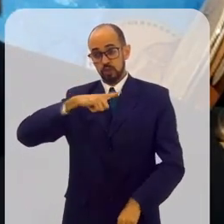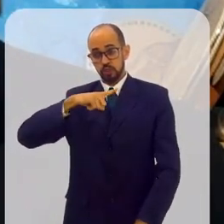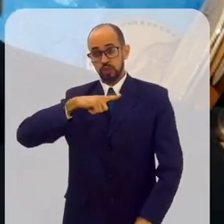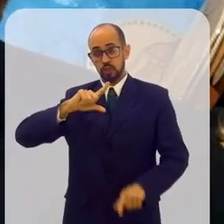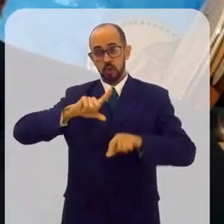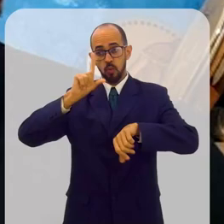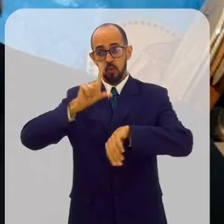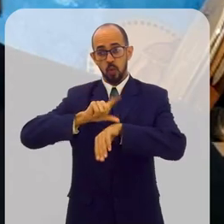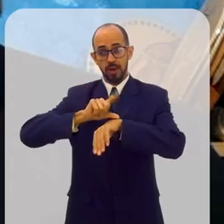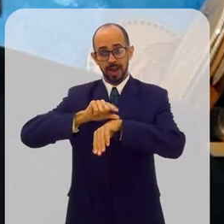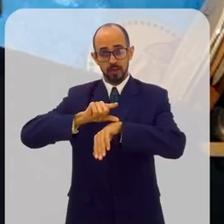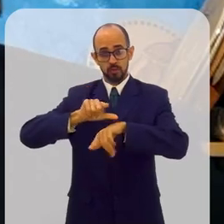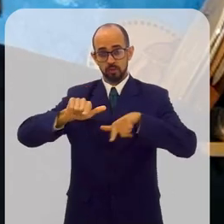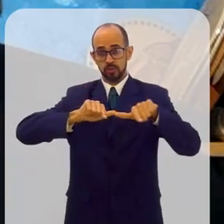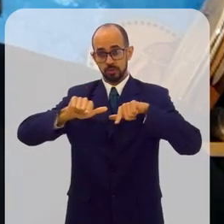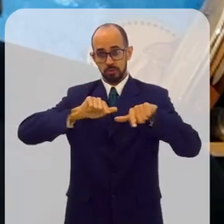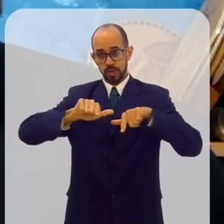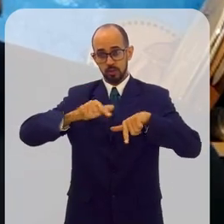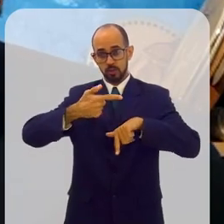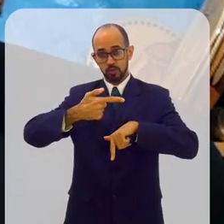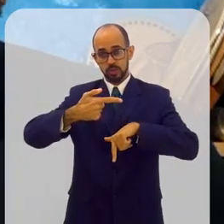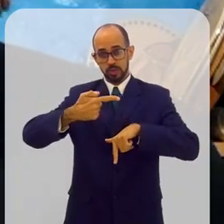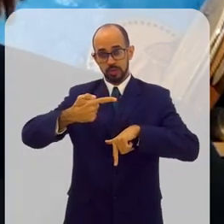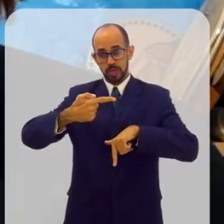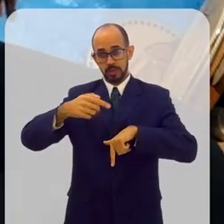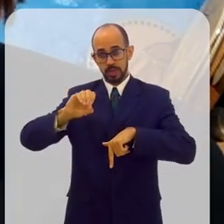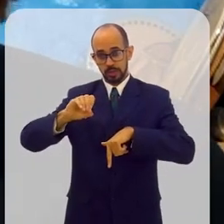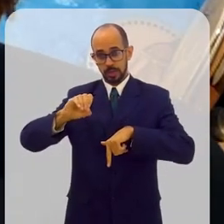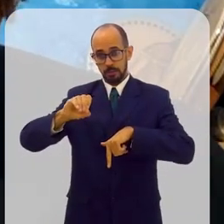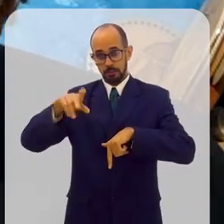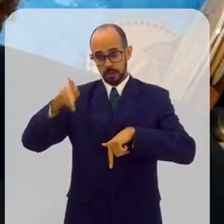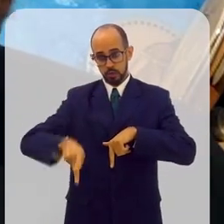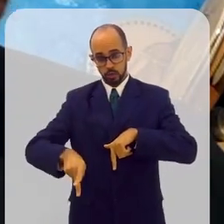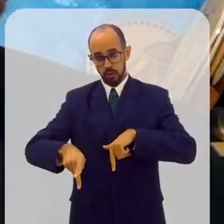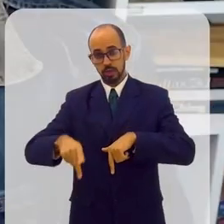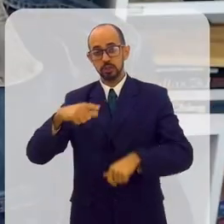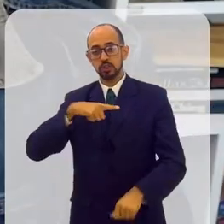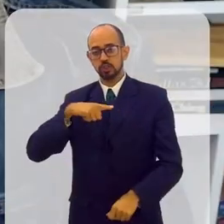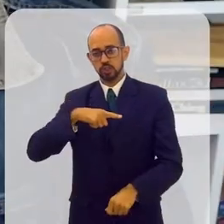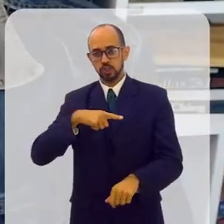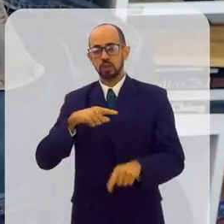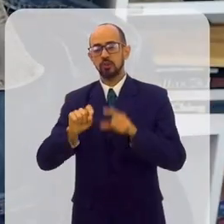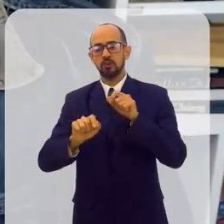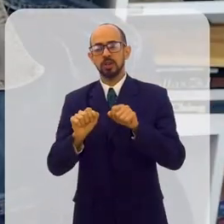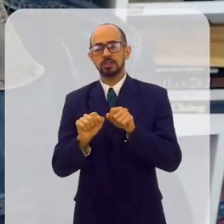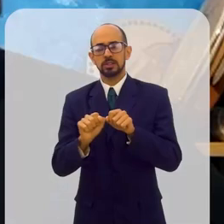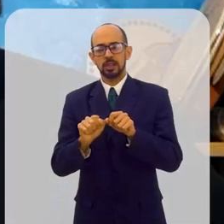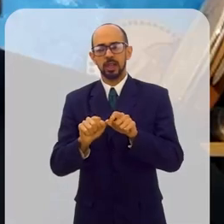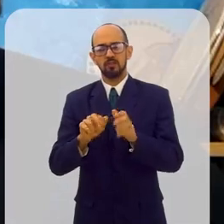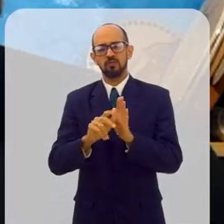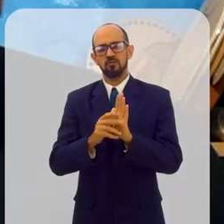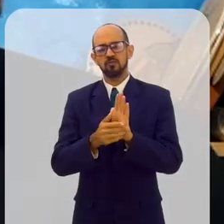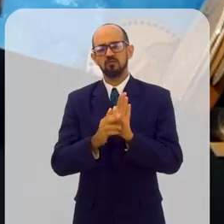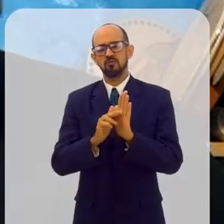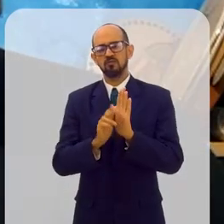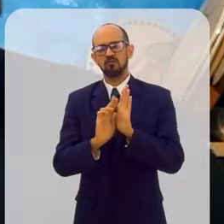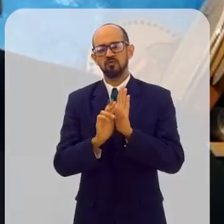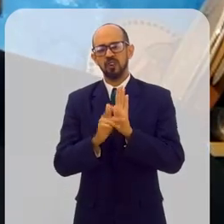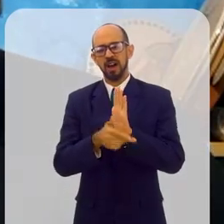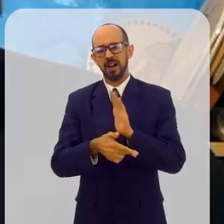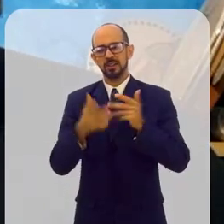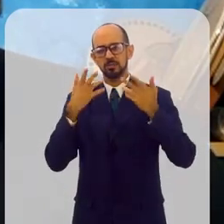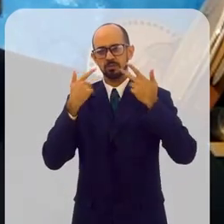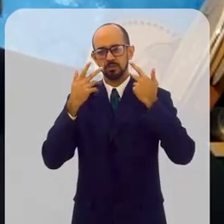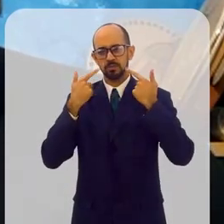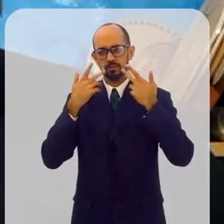todo dia tinha um horário de trabalho em que 270 pessoas dessas 12 mil estavam montando várias